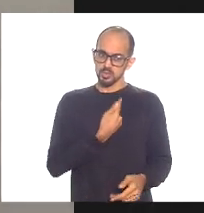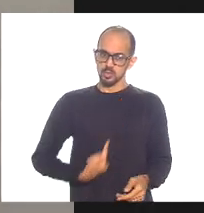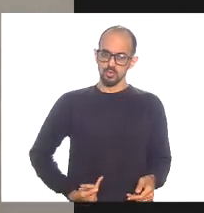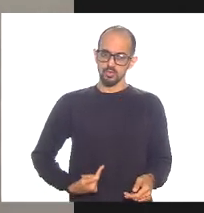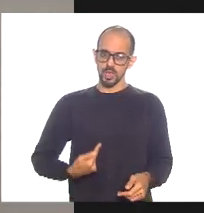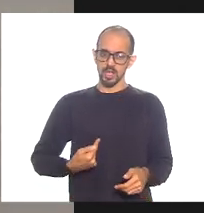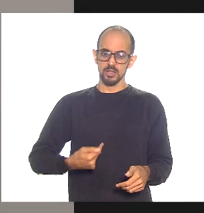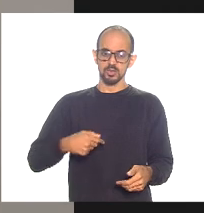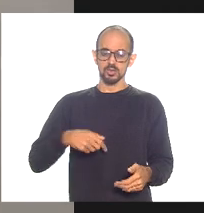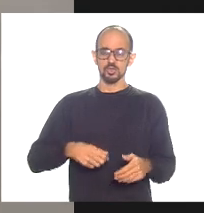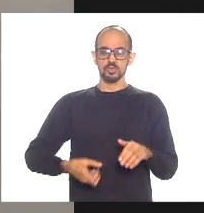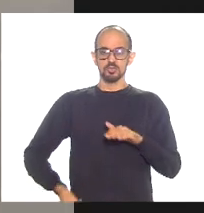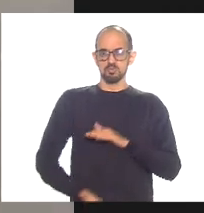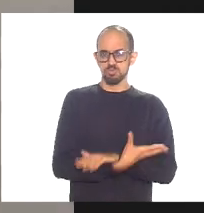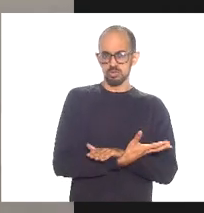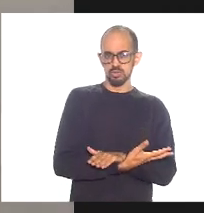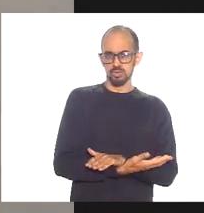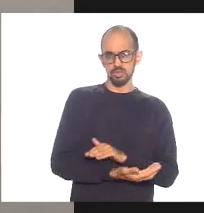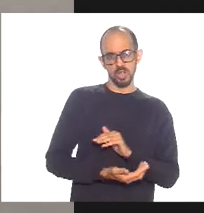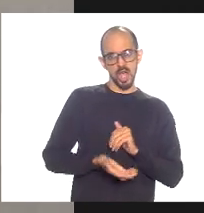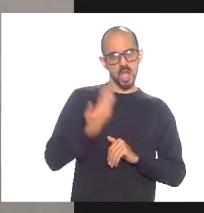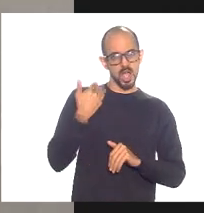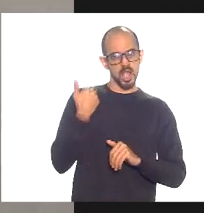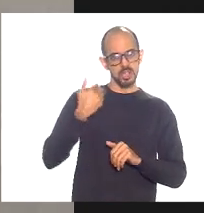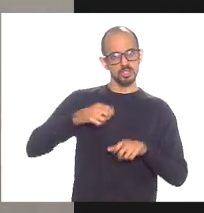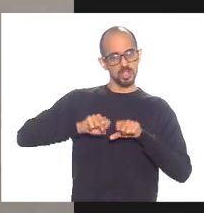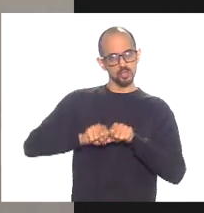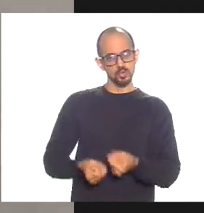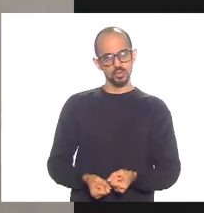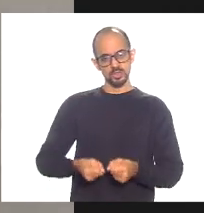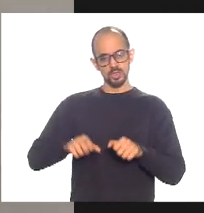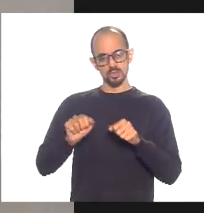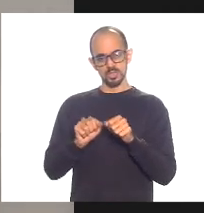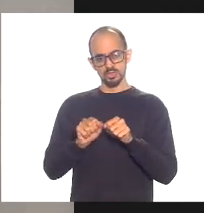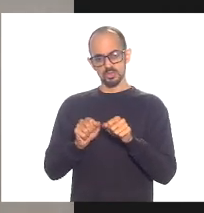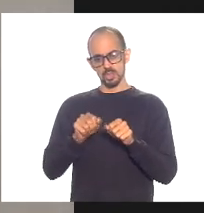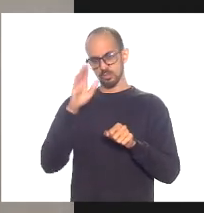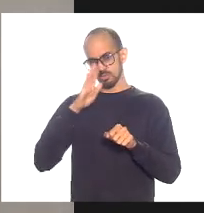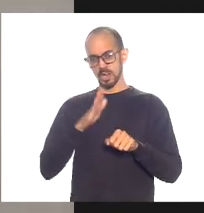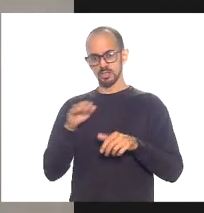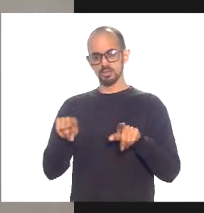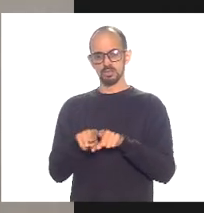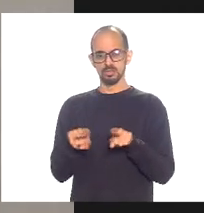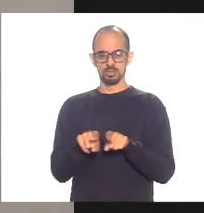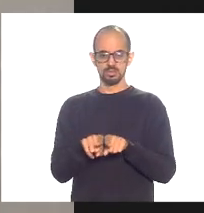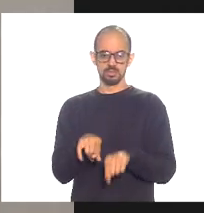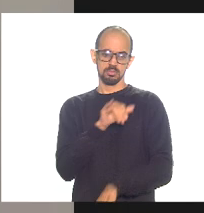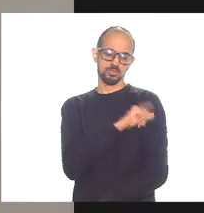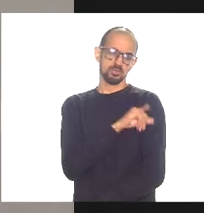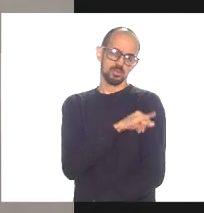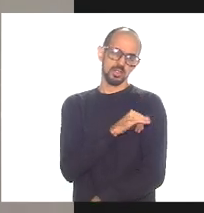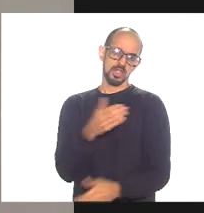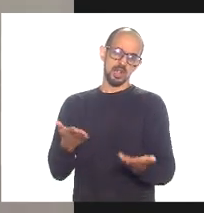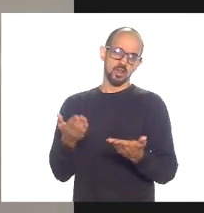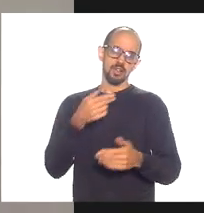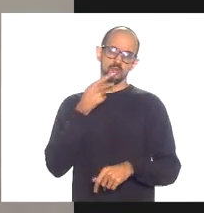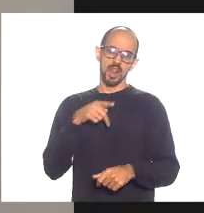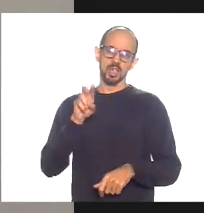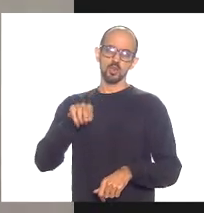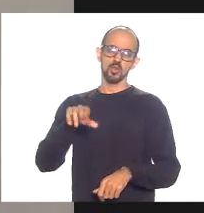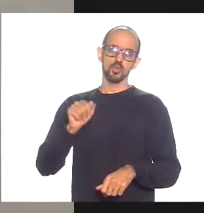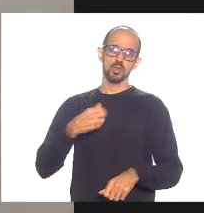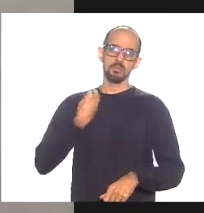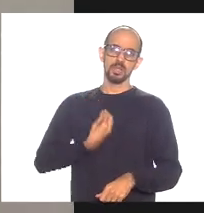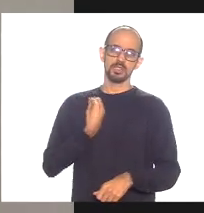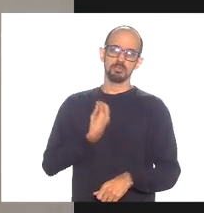outrora, a destruição que vocês fizeram no Rio de Janeiro e no Brasil, agora vem com esse lenga-lenga de dizer que nunca foram governo. E qual o problema de ser